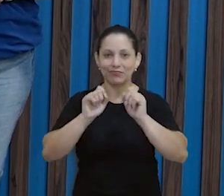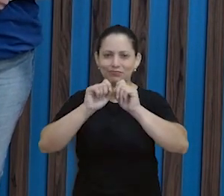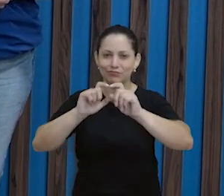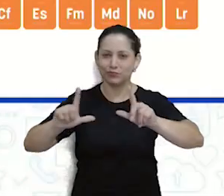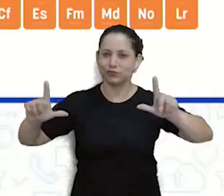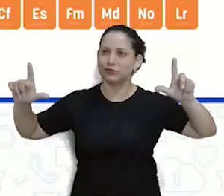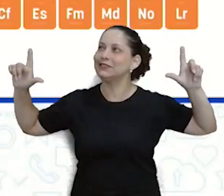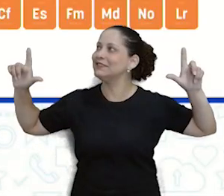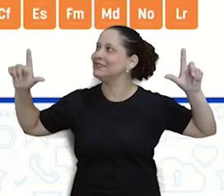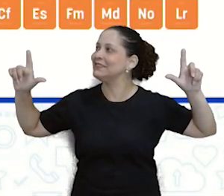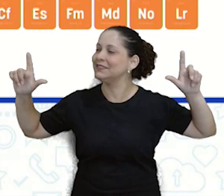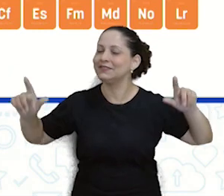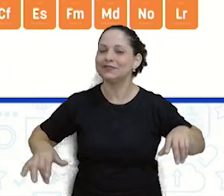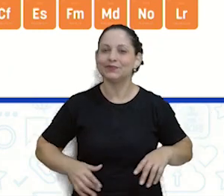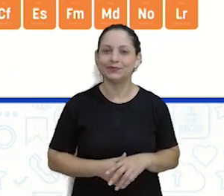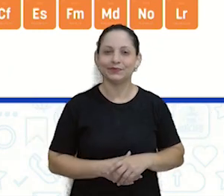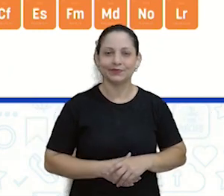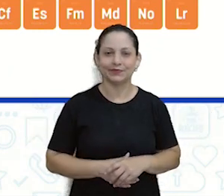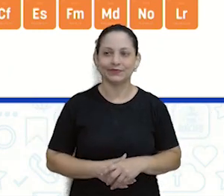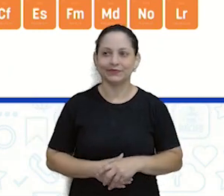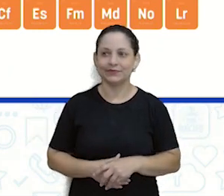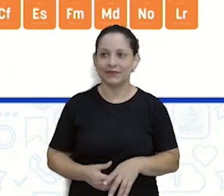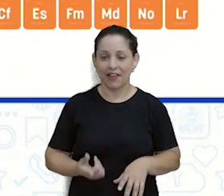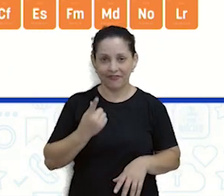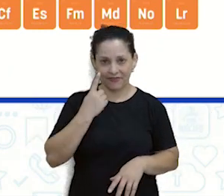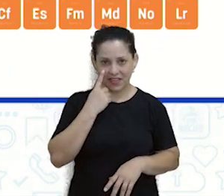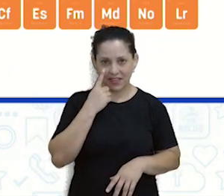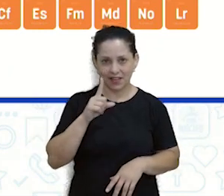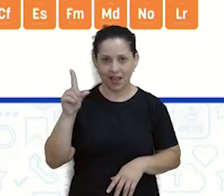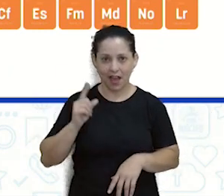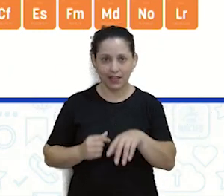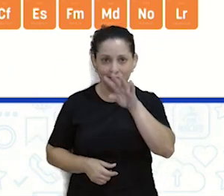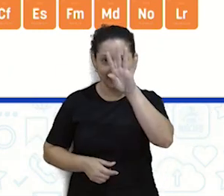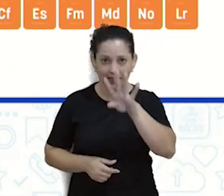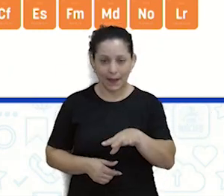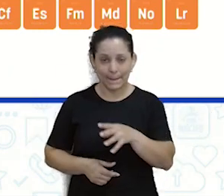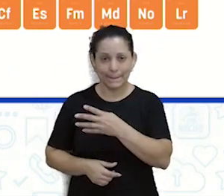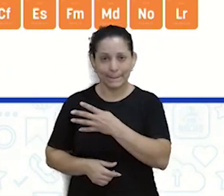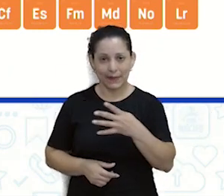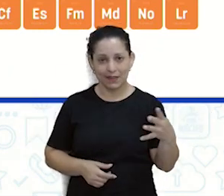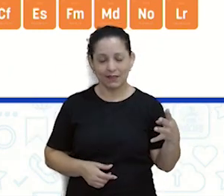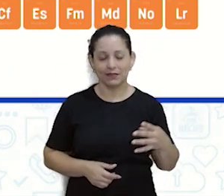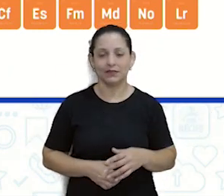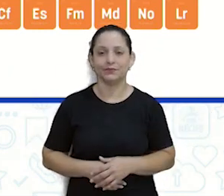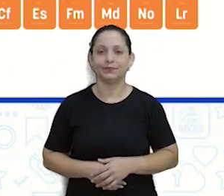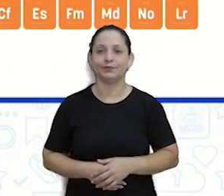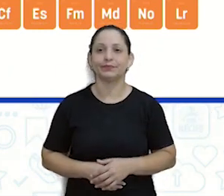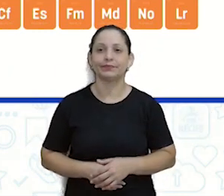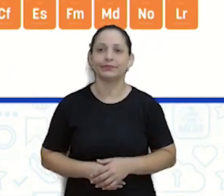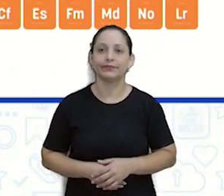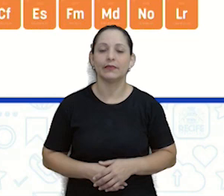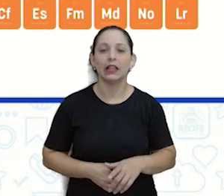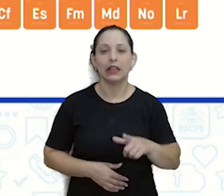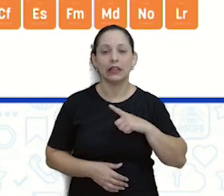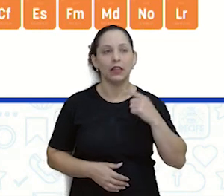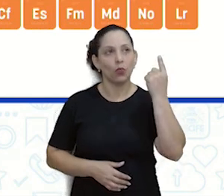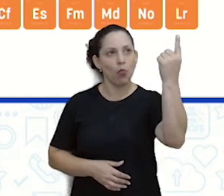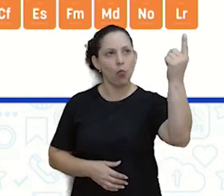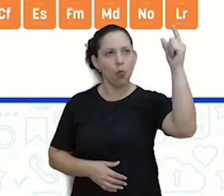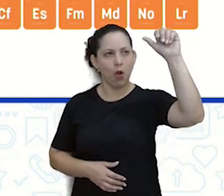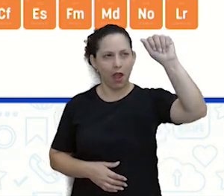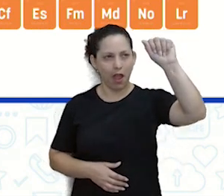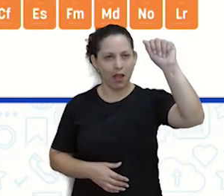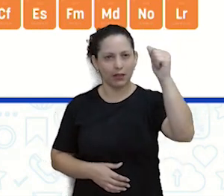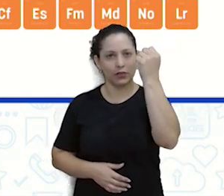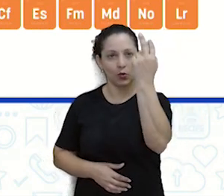esse slide, por gentileza. Então, vocês estão vendo aí, né, a nossa tabela. Acima ali da tabela, temos aí a família 1A,